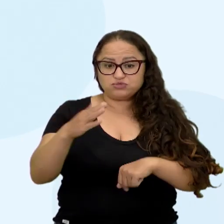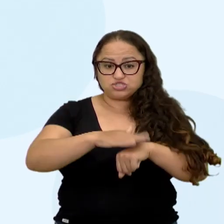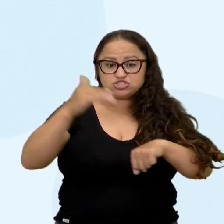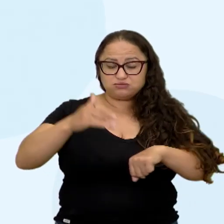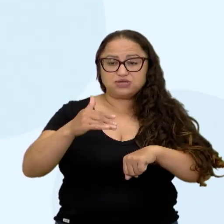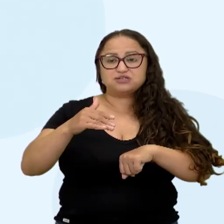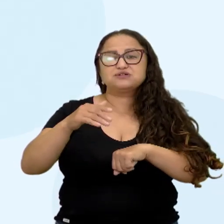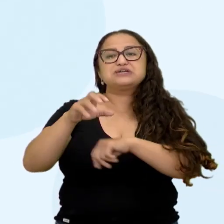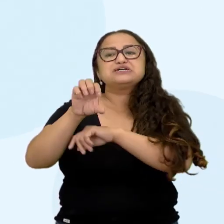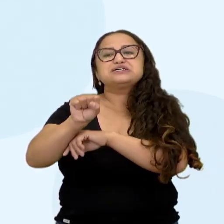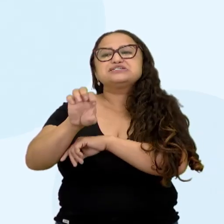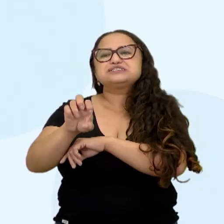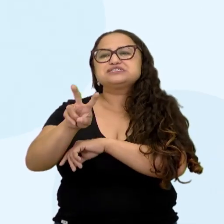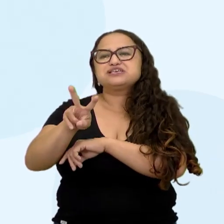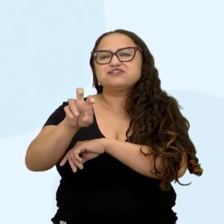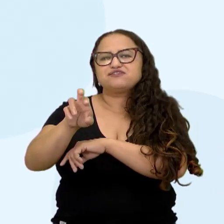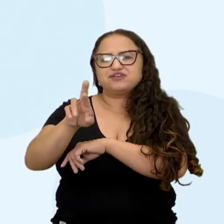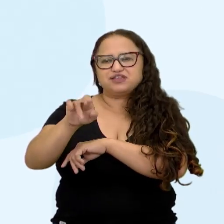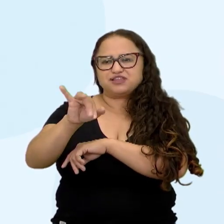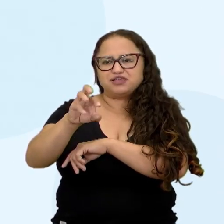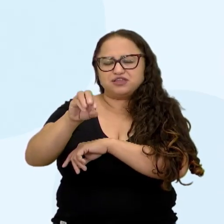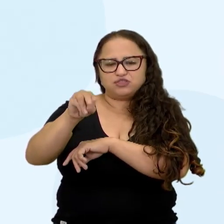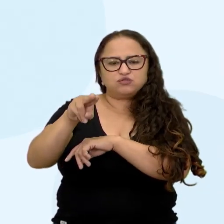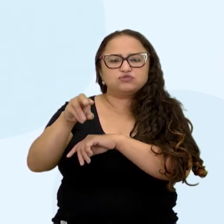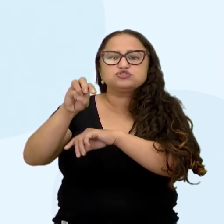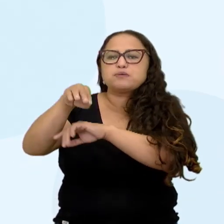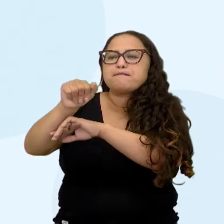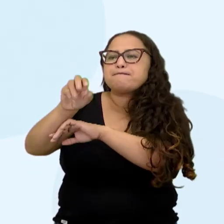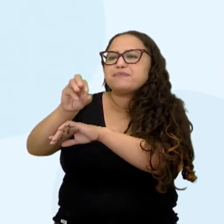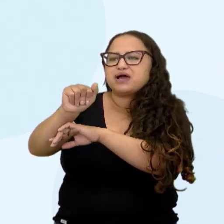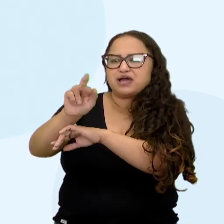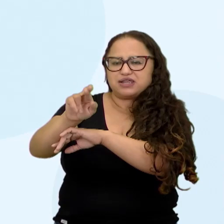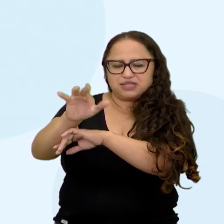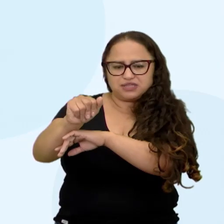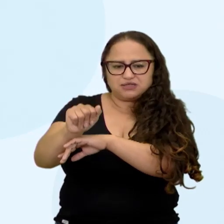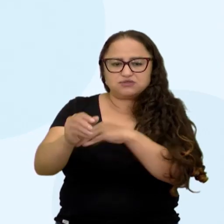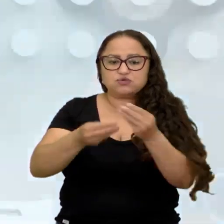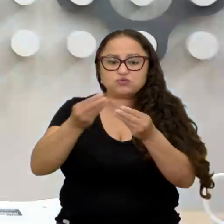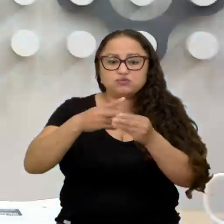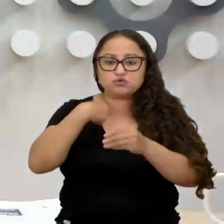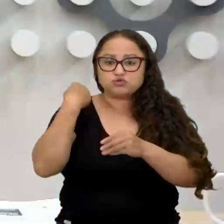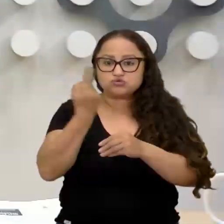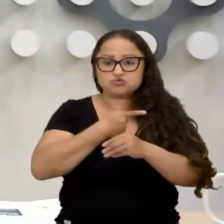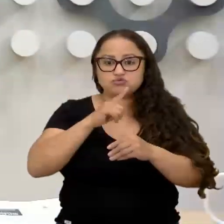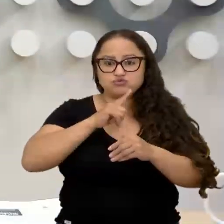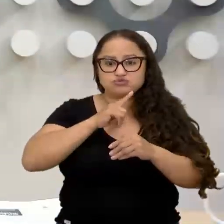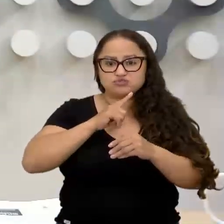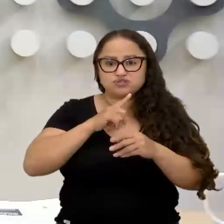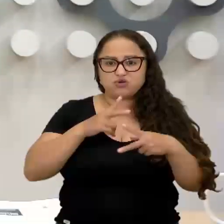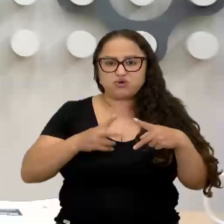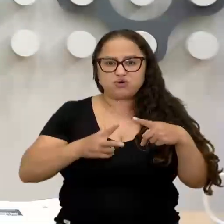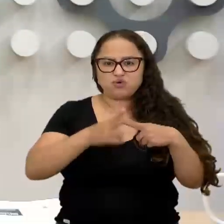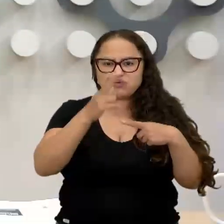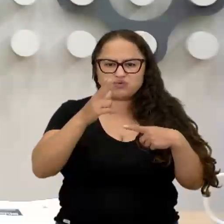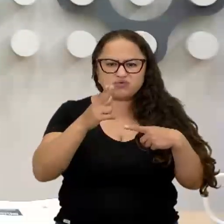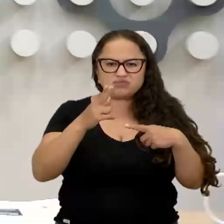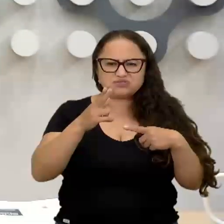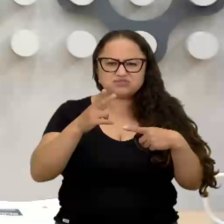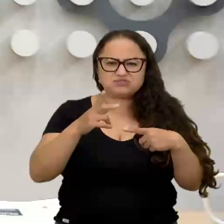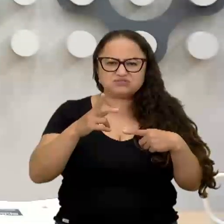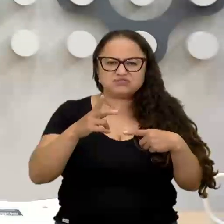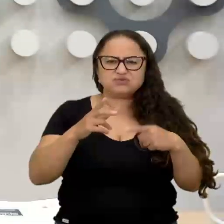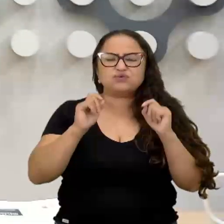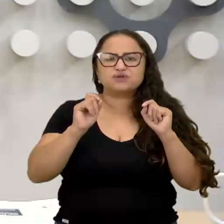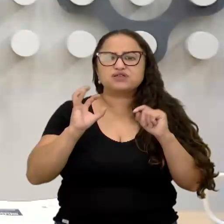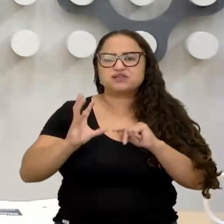Somos muitos severinos, iguais em tudo na vida, na mesma cabeça grande, que a custo é que se equilibra. Tem um corte enorme aí. Somos muitos severinos.